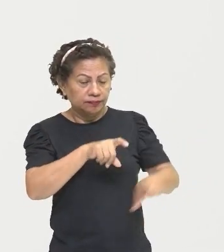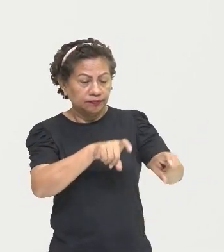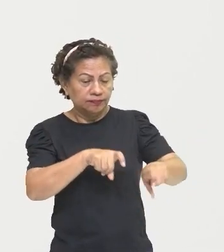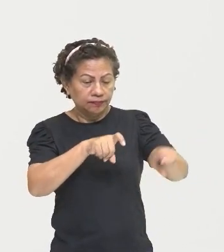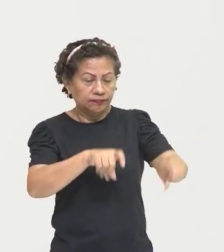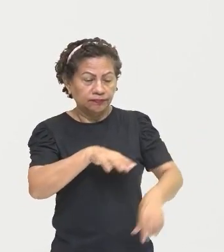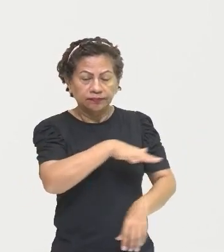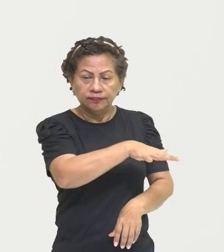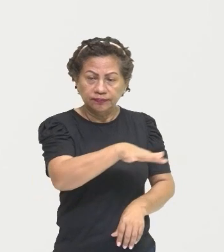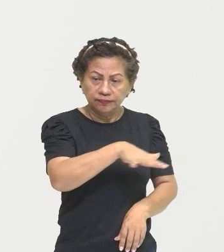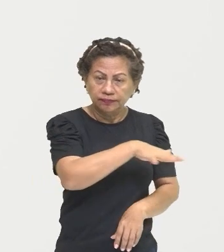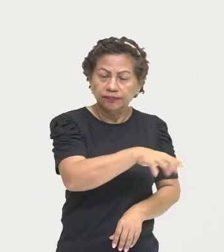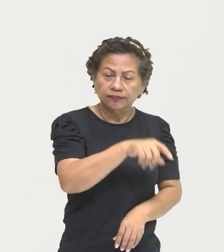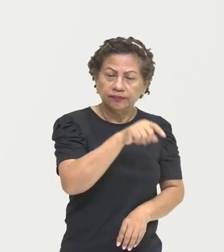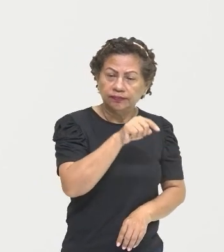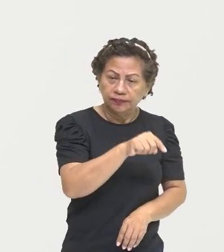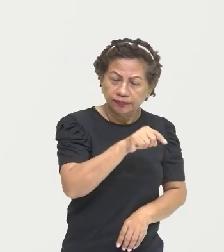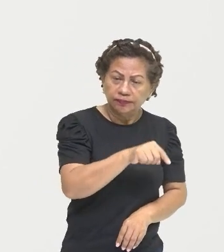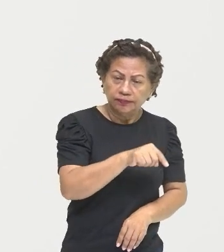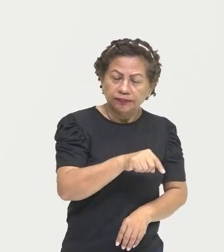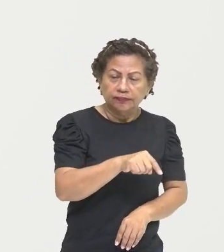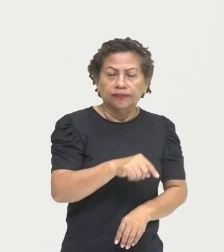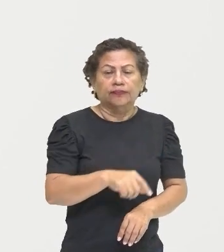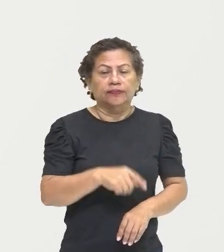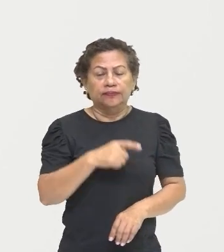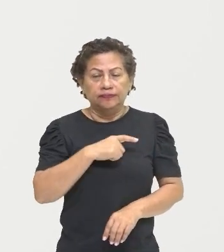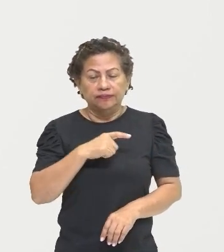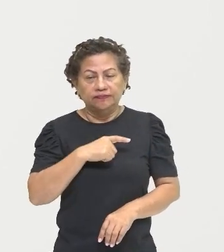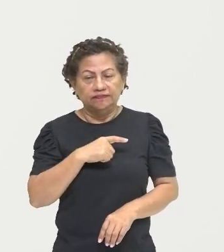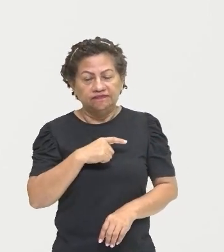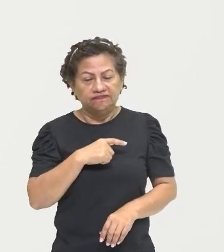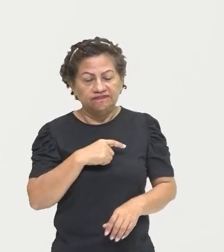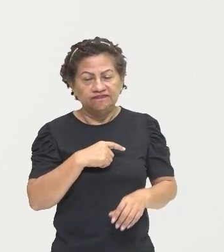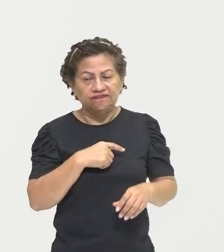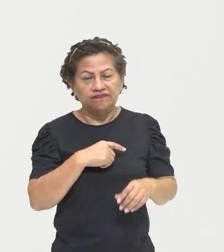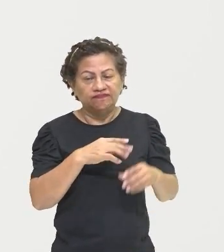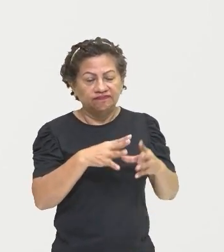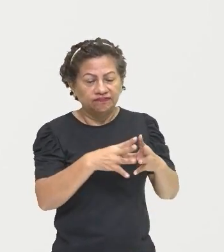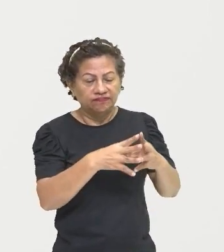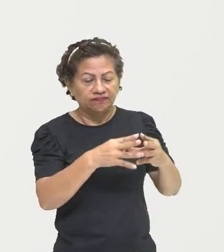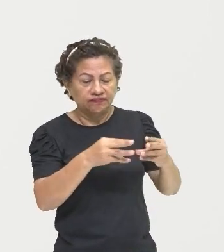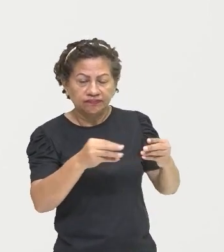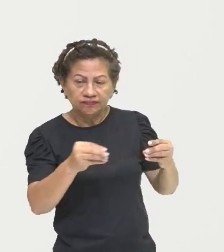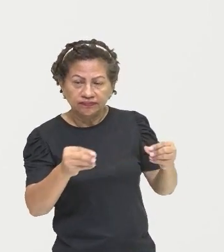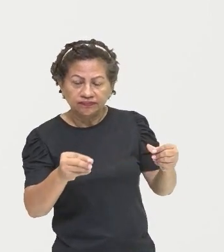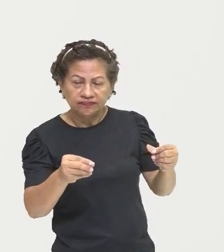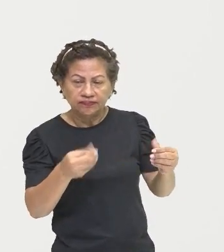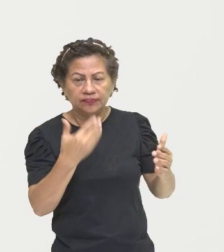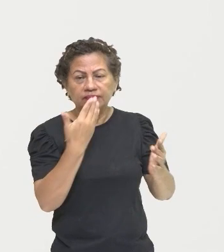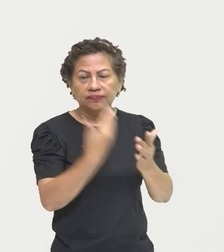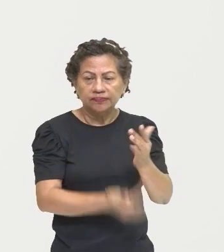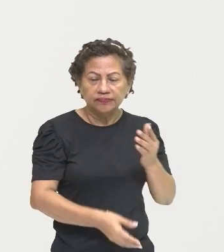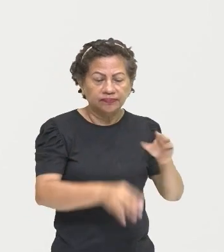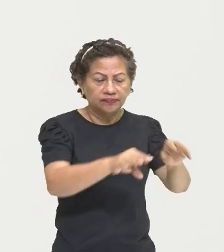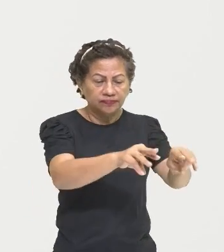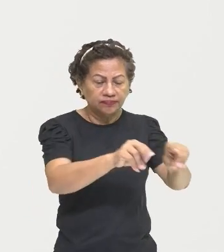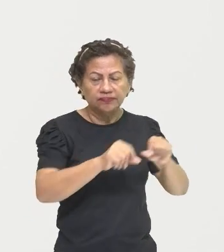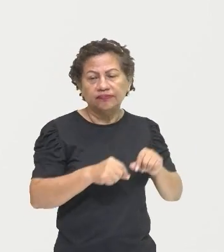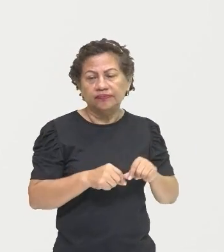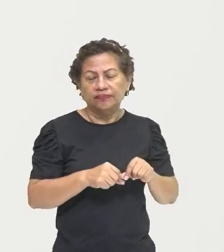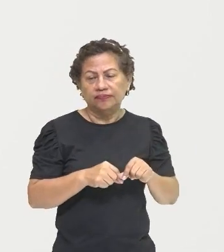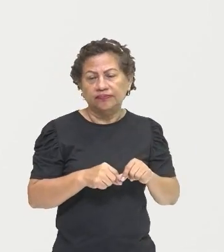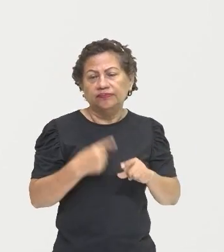tornando cada vez mais tensa. E o homem vai perdendo o seu acesso à terra em decorrência dessas